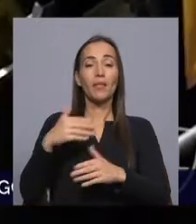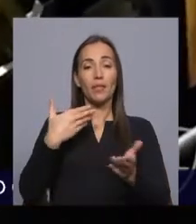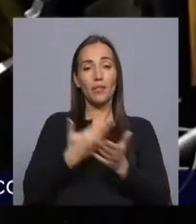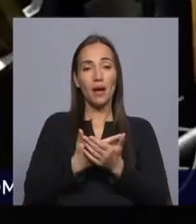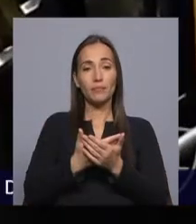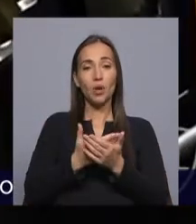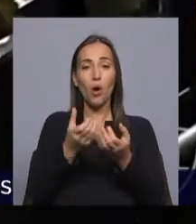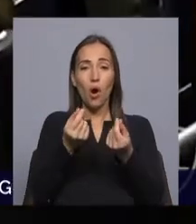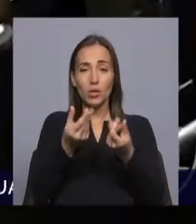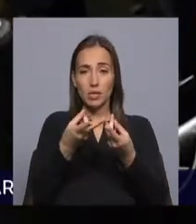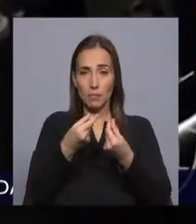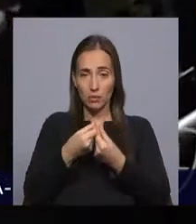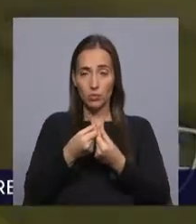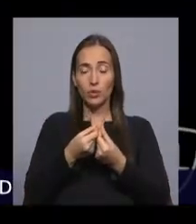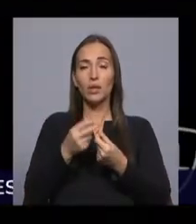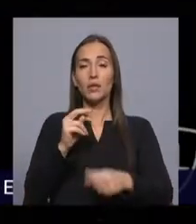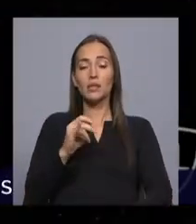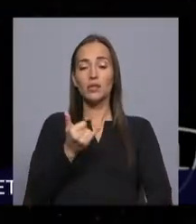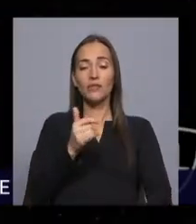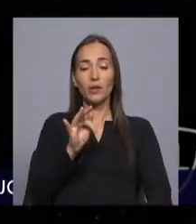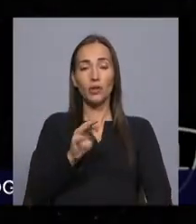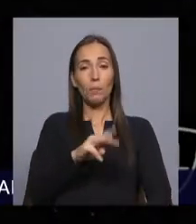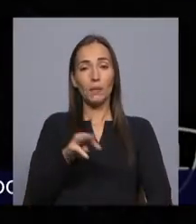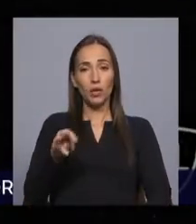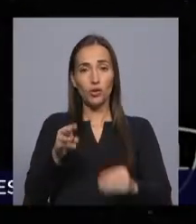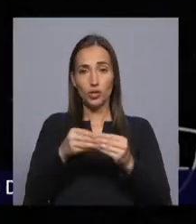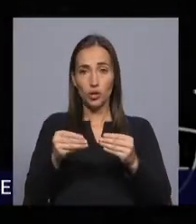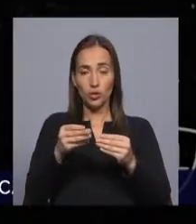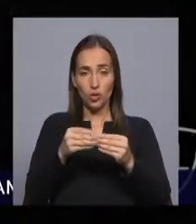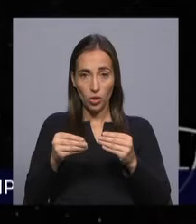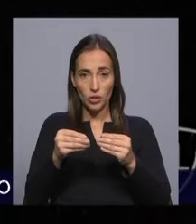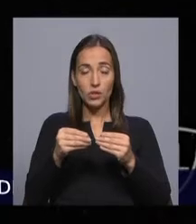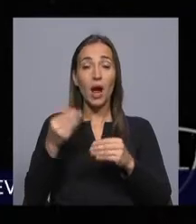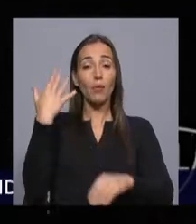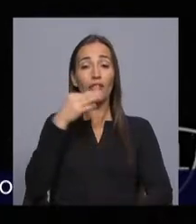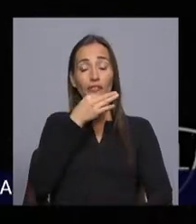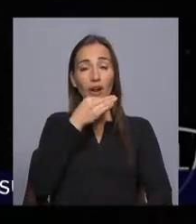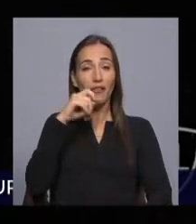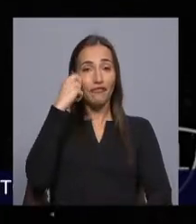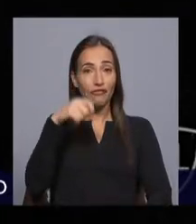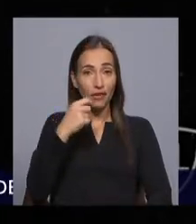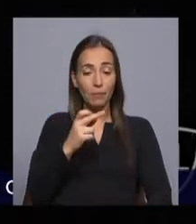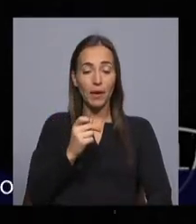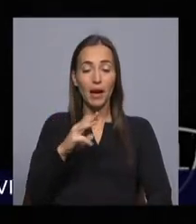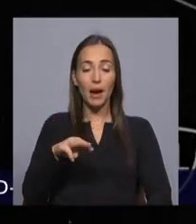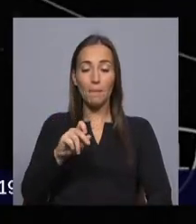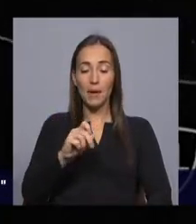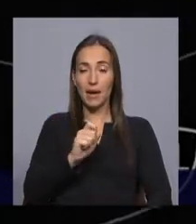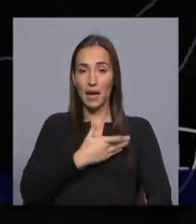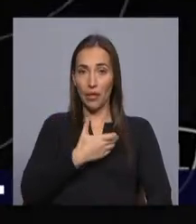um orçamento de 324 bilhões de dólares. E olha, o Armageddon que eu falei há bocado teve receitas, teve lucros